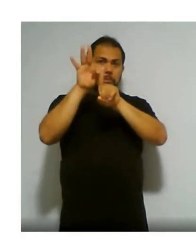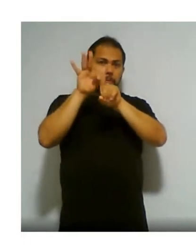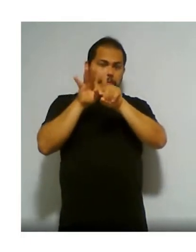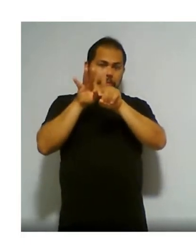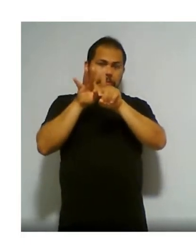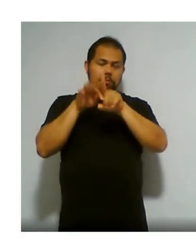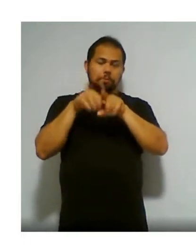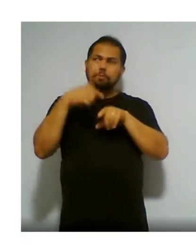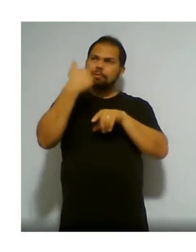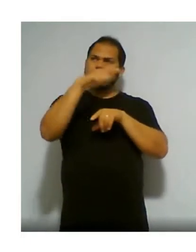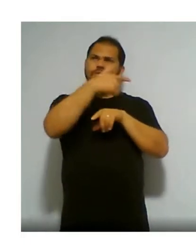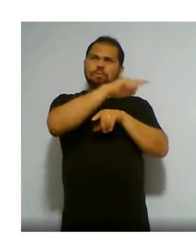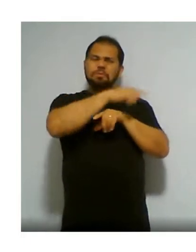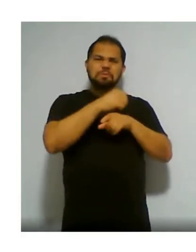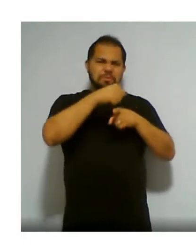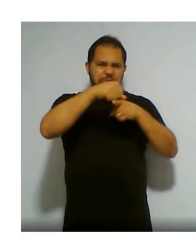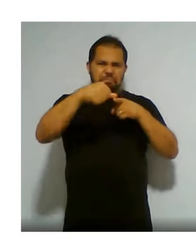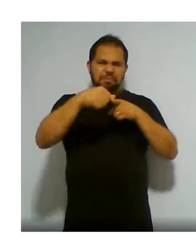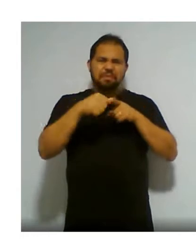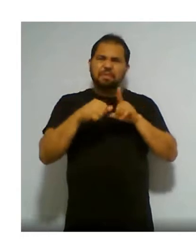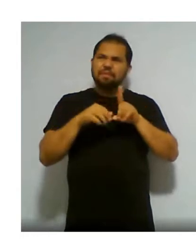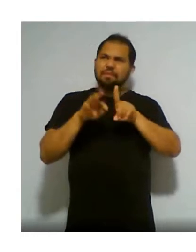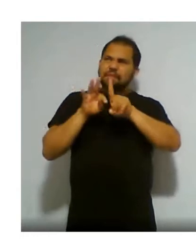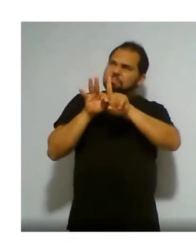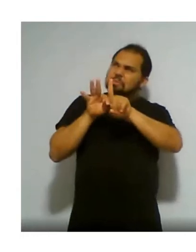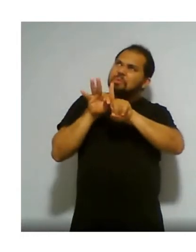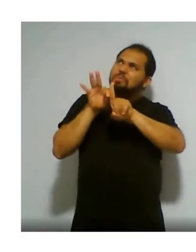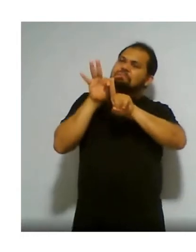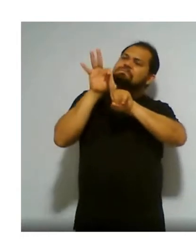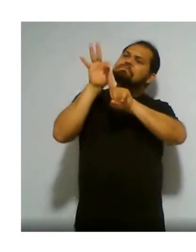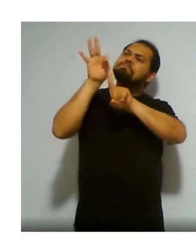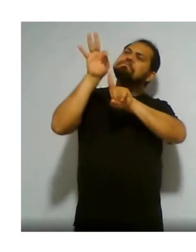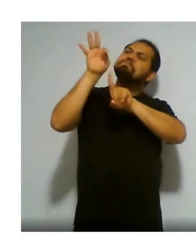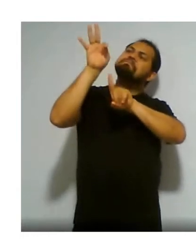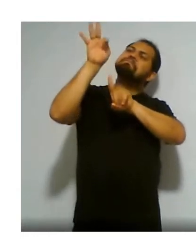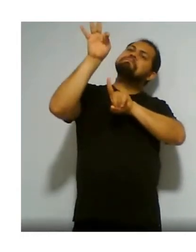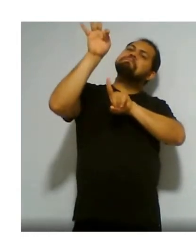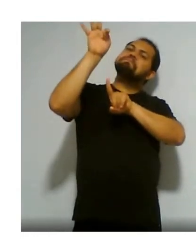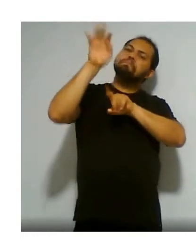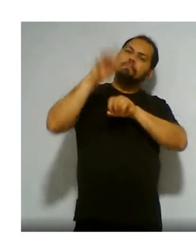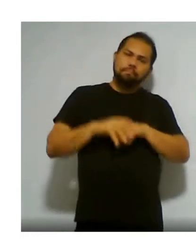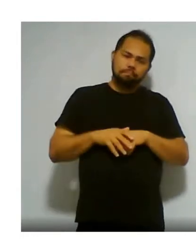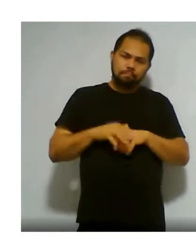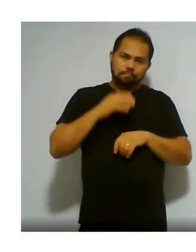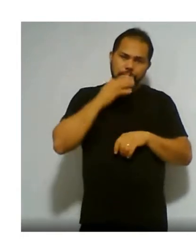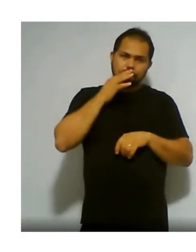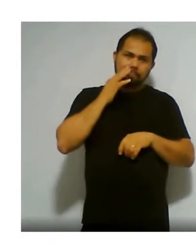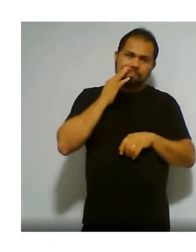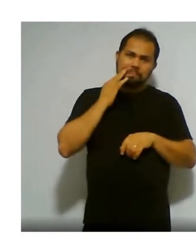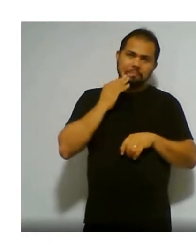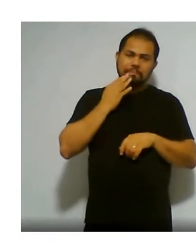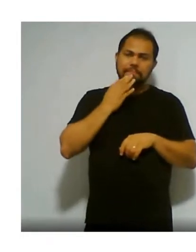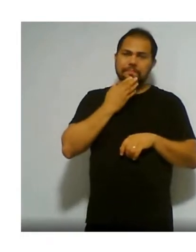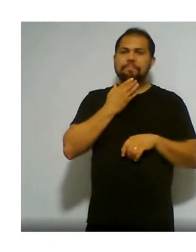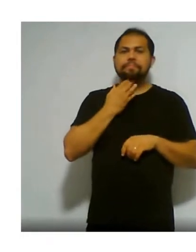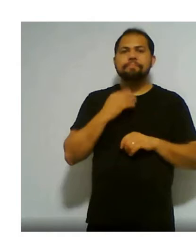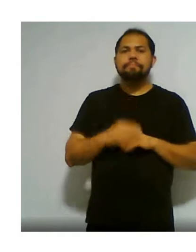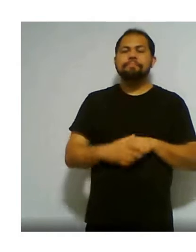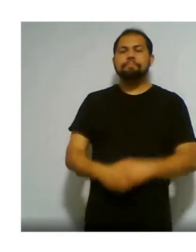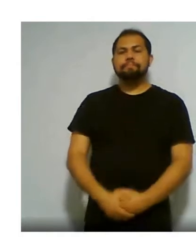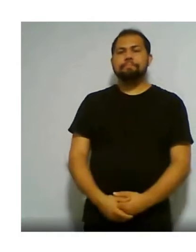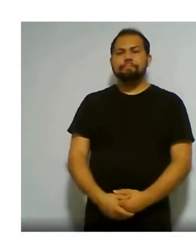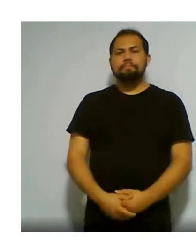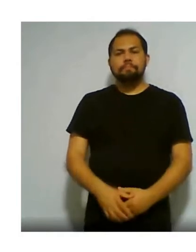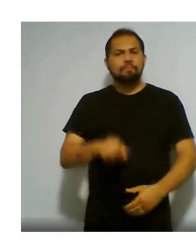outras pastas térmicas elas baixaram a temperatura menos, né, do que a da Arctic. Essa daqui foi a